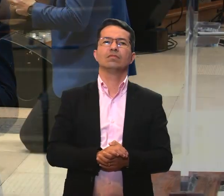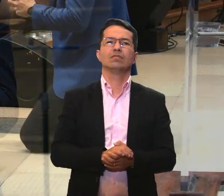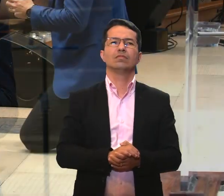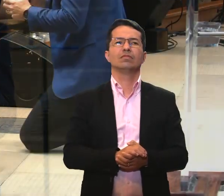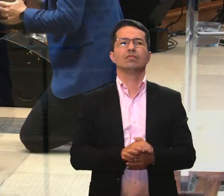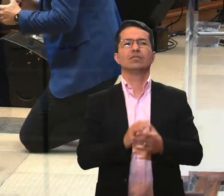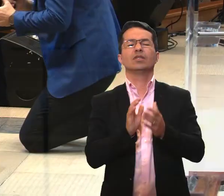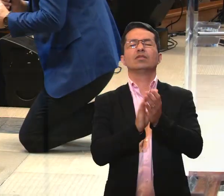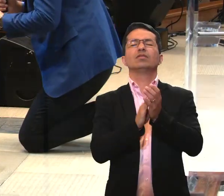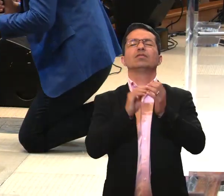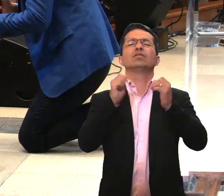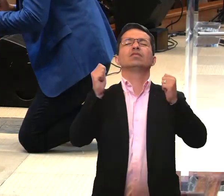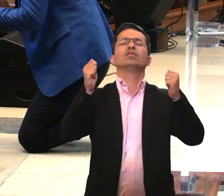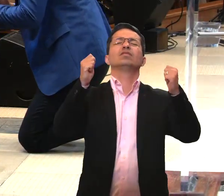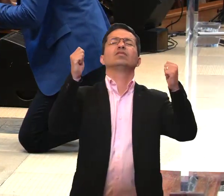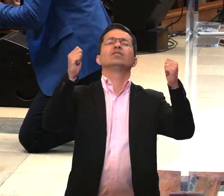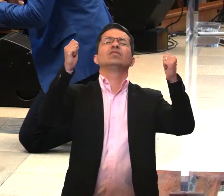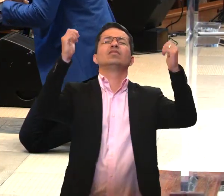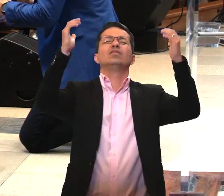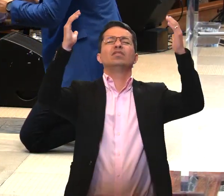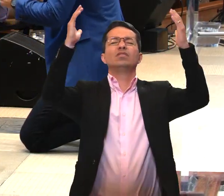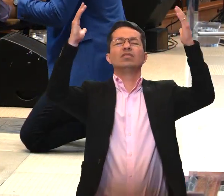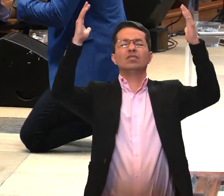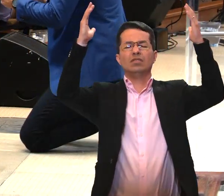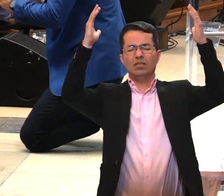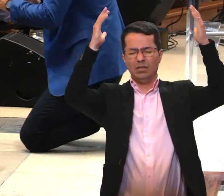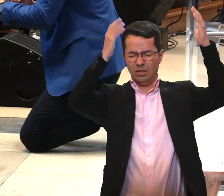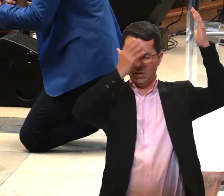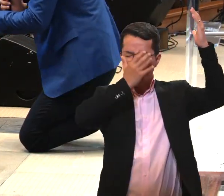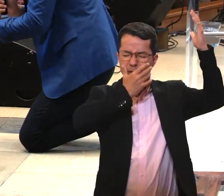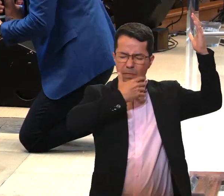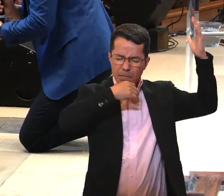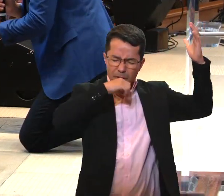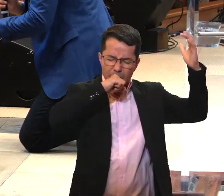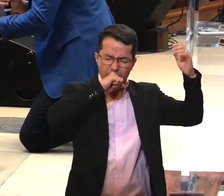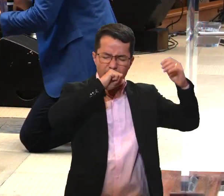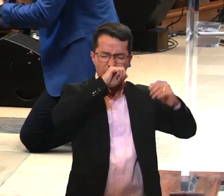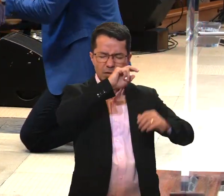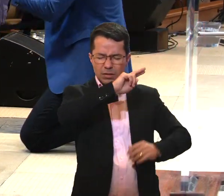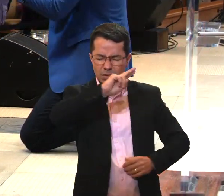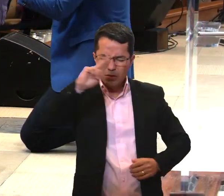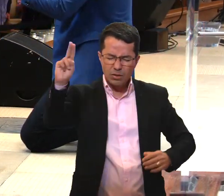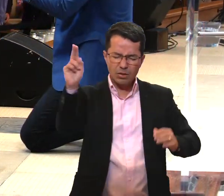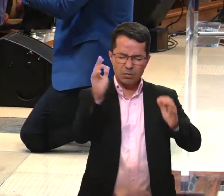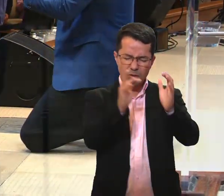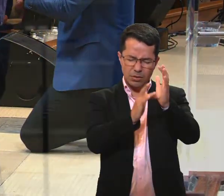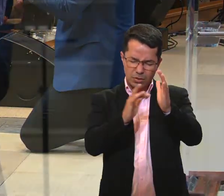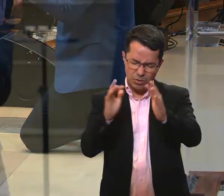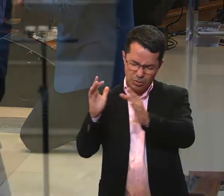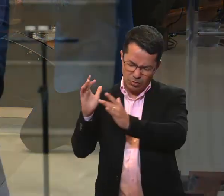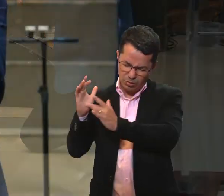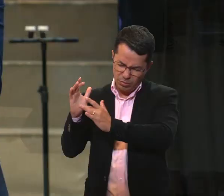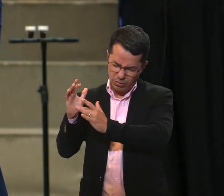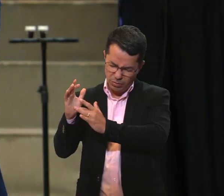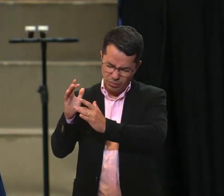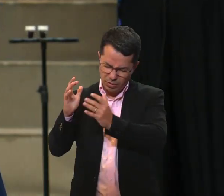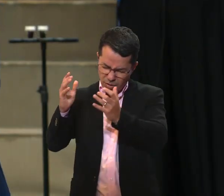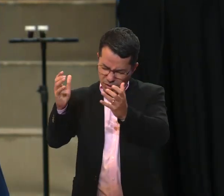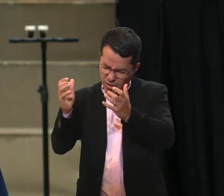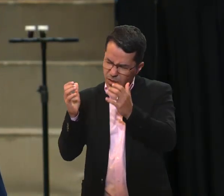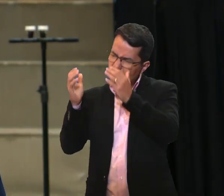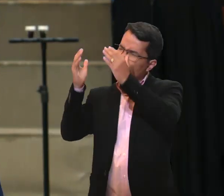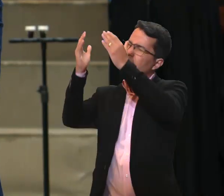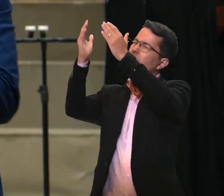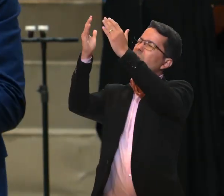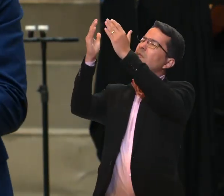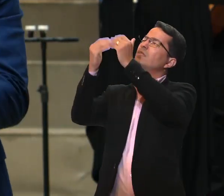Aleluia, Deus. Pai, na autoridade do nome de Jesus, eu quero clamar agora que os céus se abram sobre